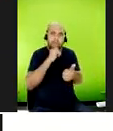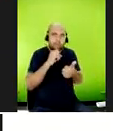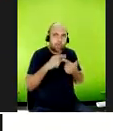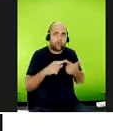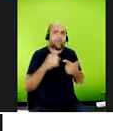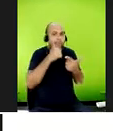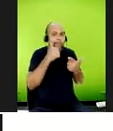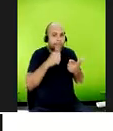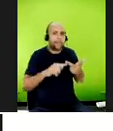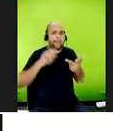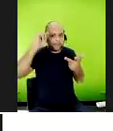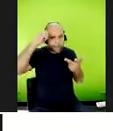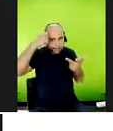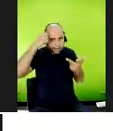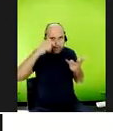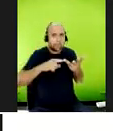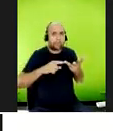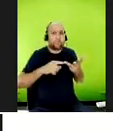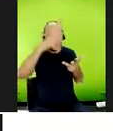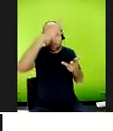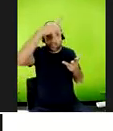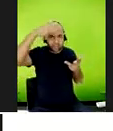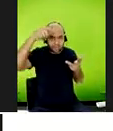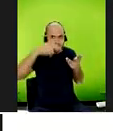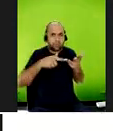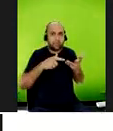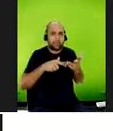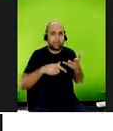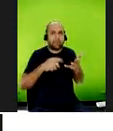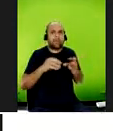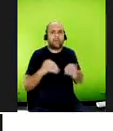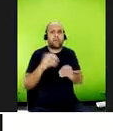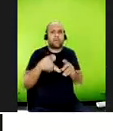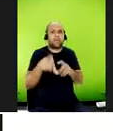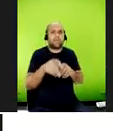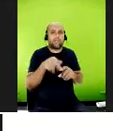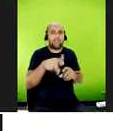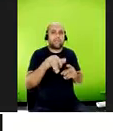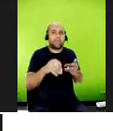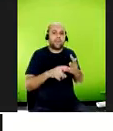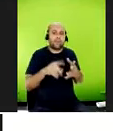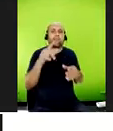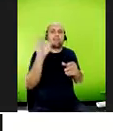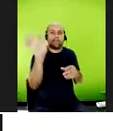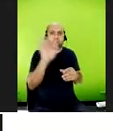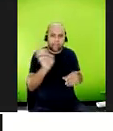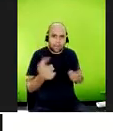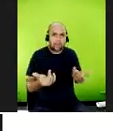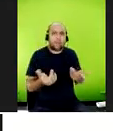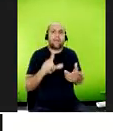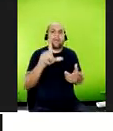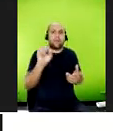de negros e negras tô falando dos povos indígenas eu tô falando que o povo quilombola eu tô falando de gays lésbicas transexuais eu tô